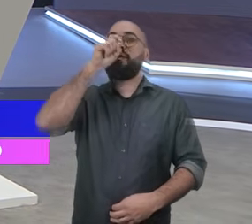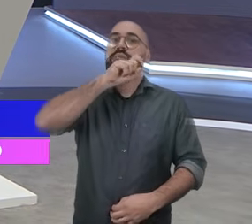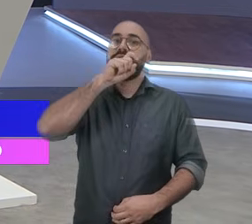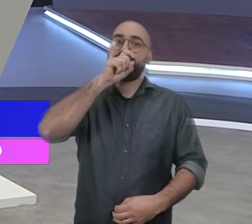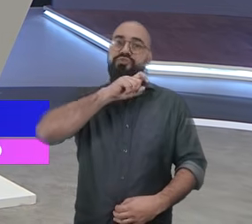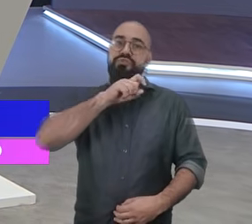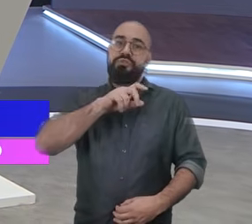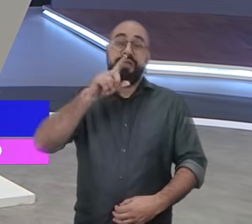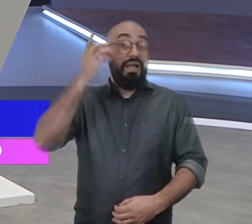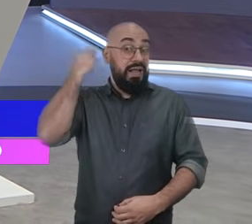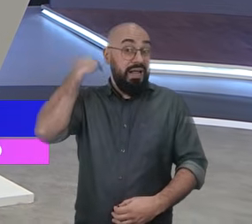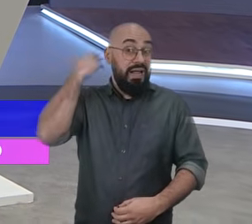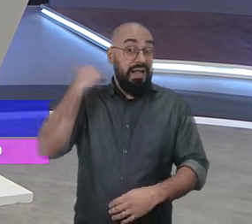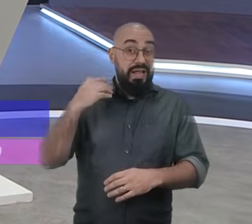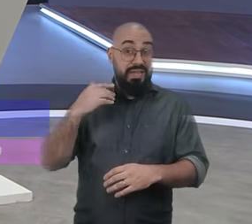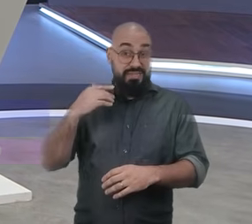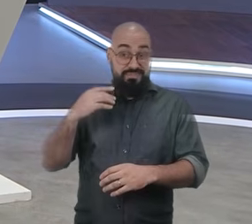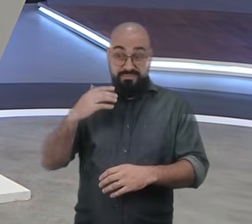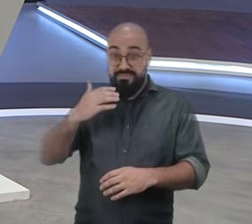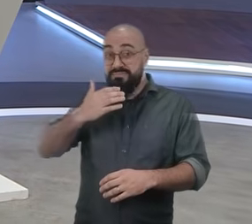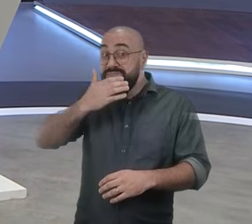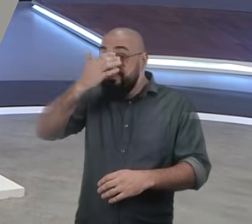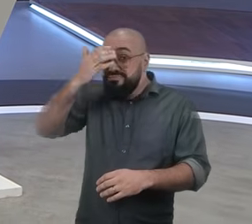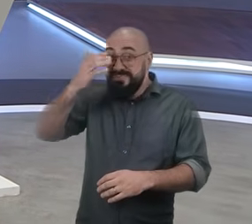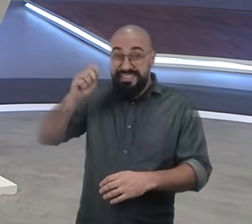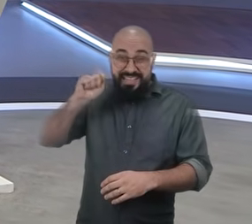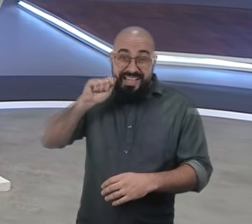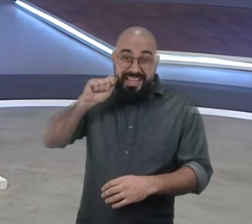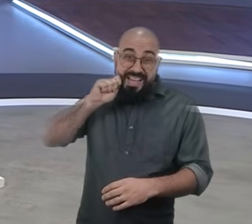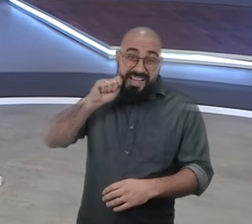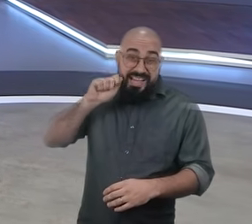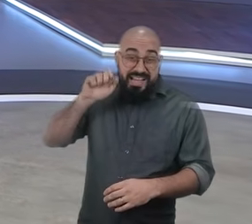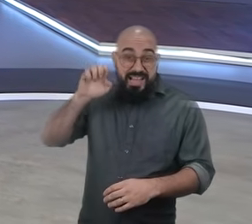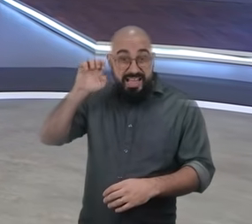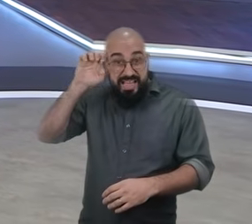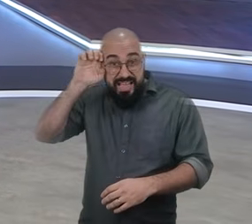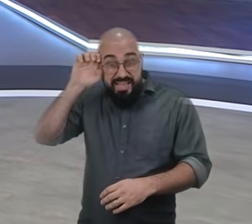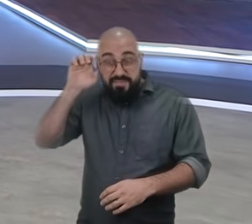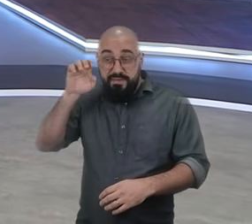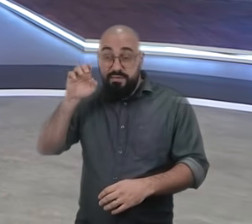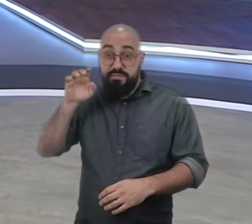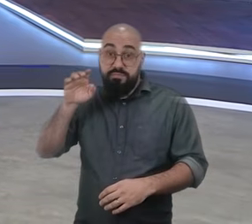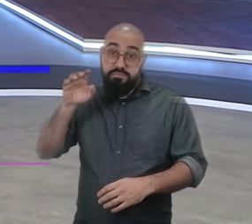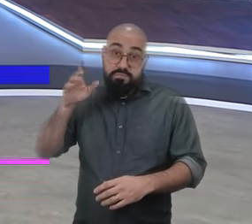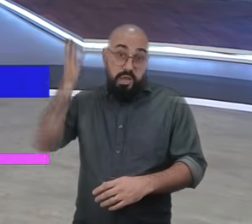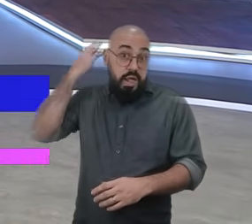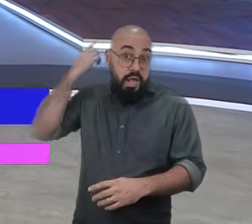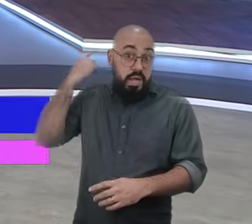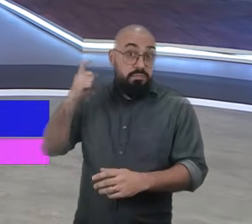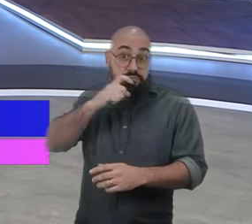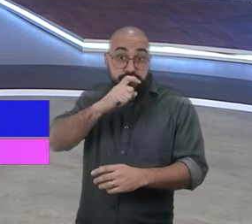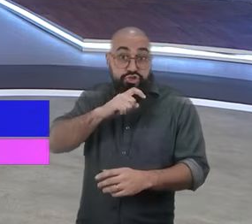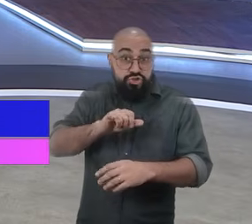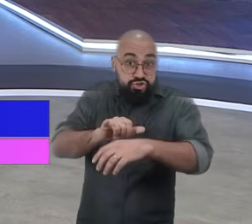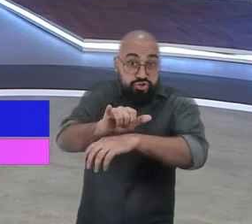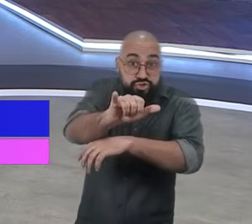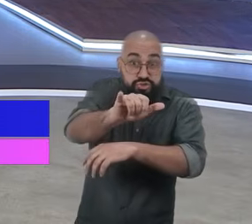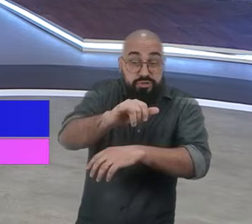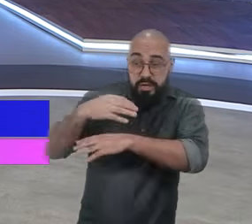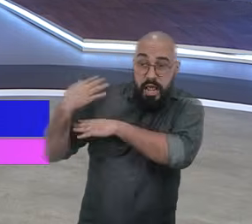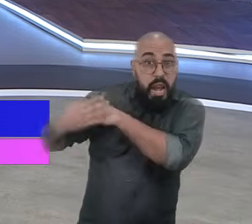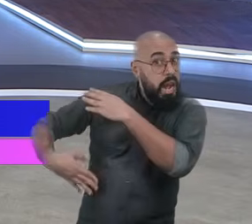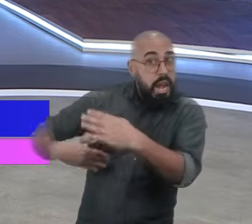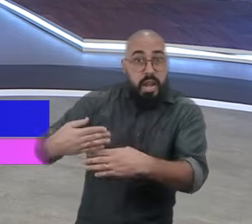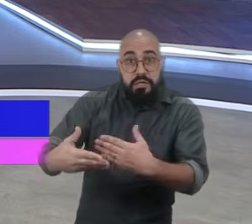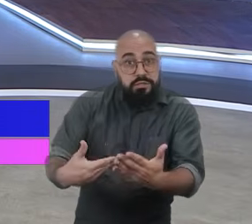mentira lá do Jardim do Éden, quando Deus disse a Adão e Eva que eles não deveriam comer do fruto da árvore da ciência do bem e do mal,